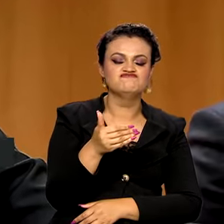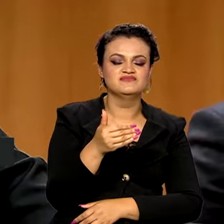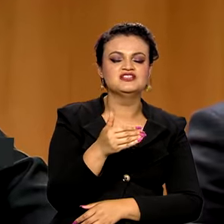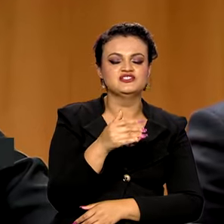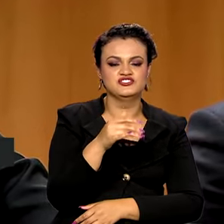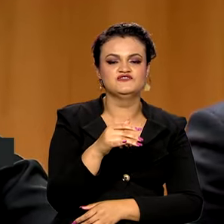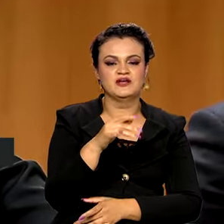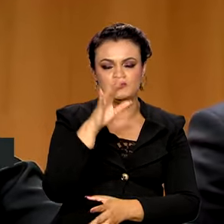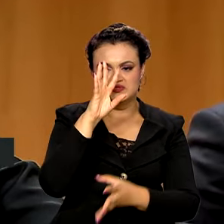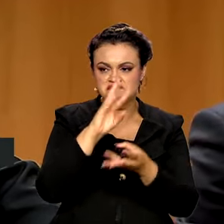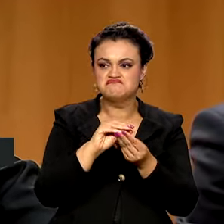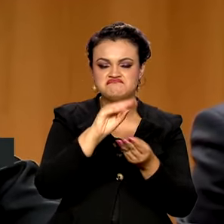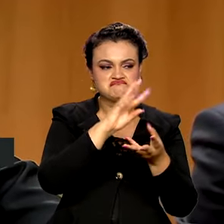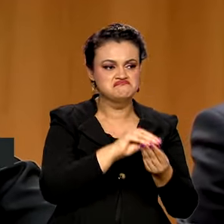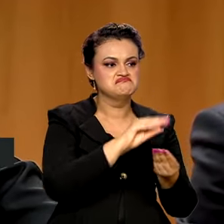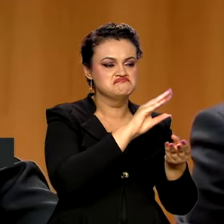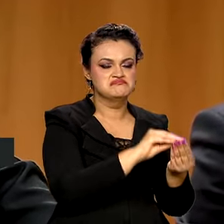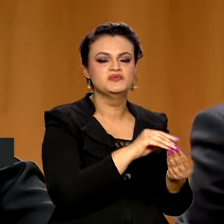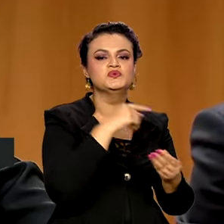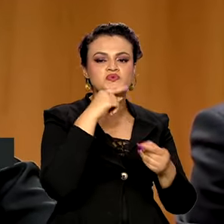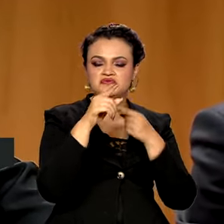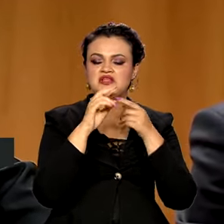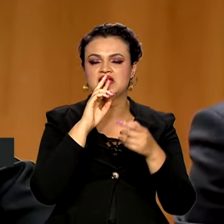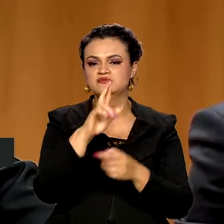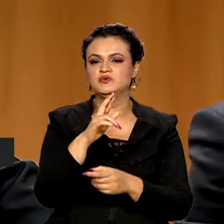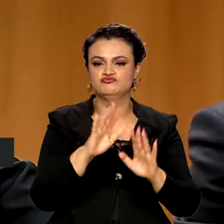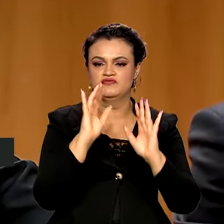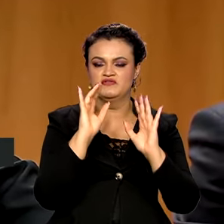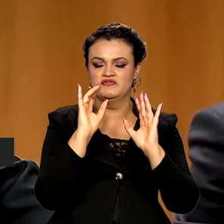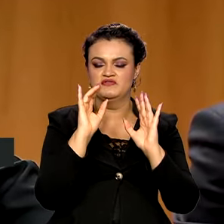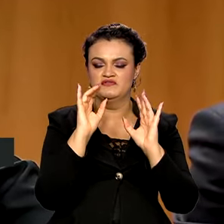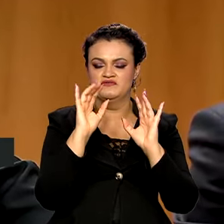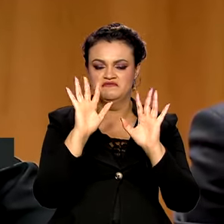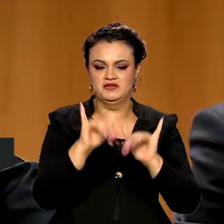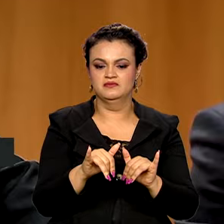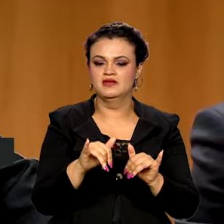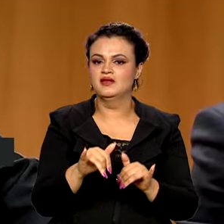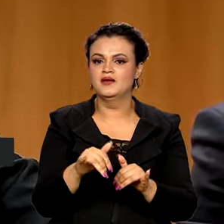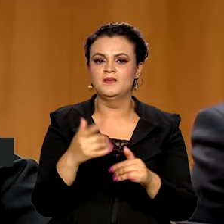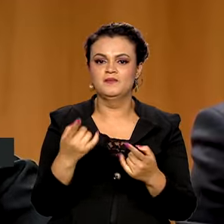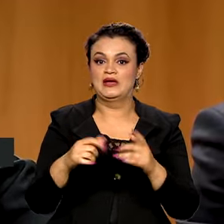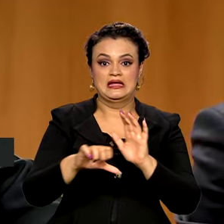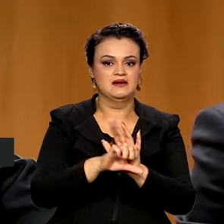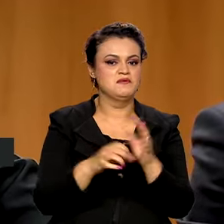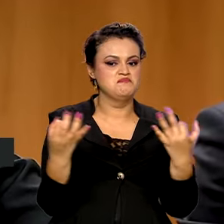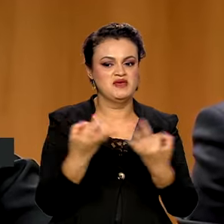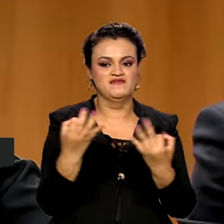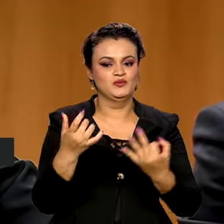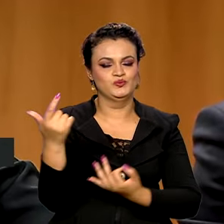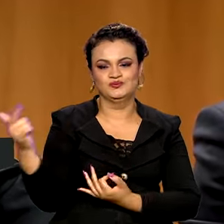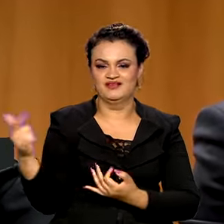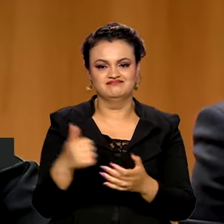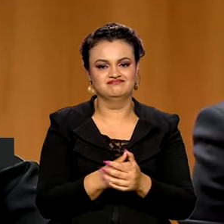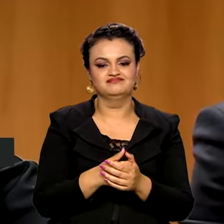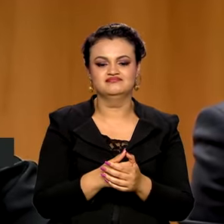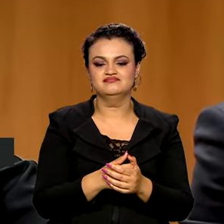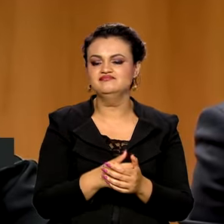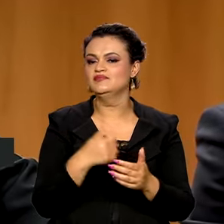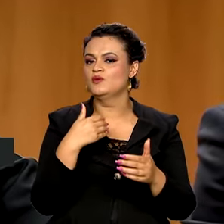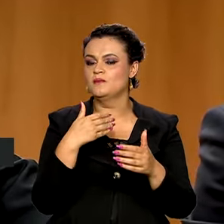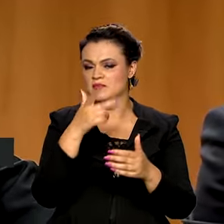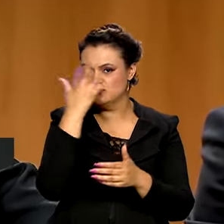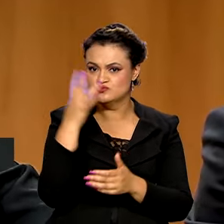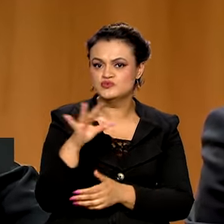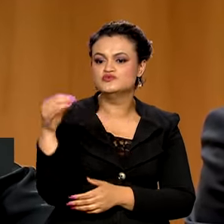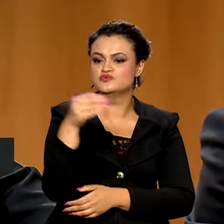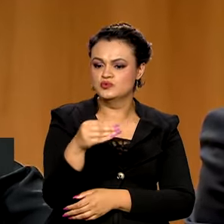esclarecer todos os aspectos relativos a esse bárbaro crime. Não há crime perfeito. Então, todas as